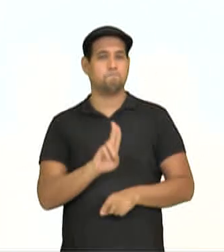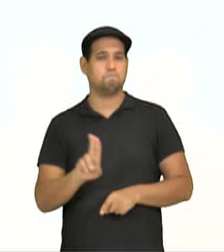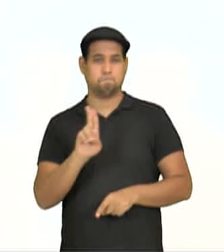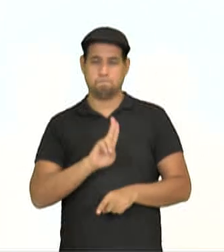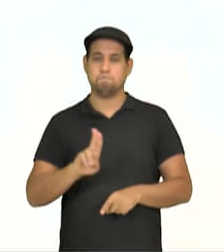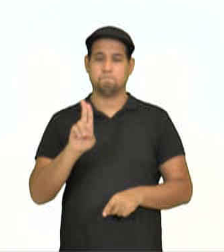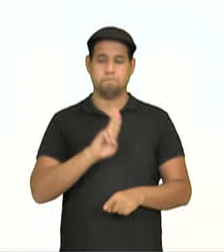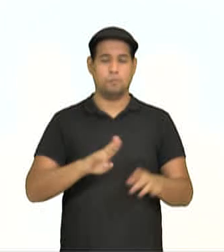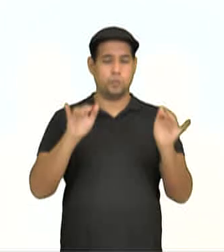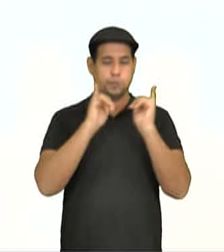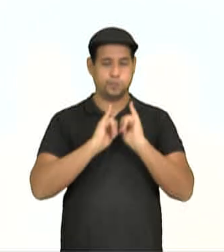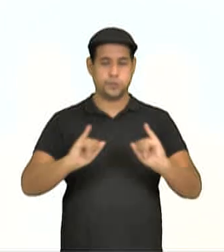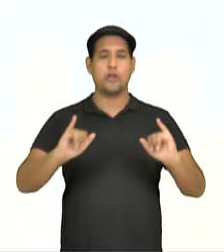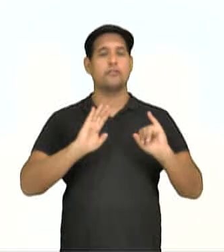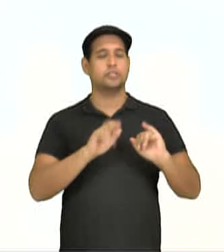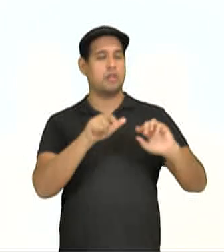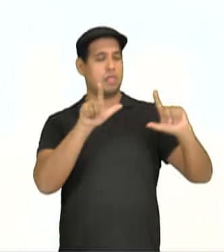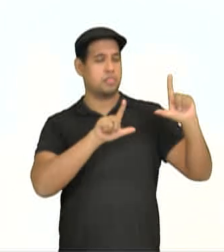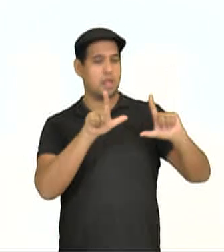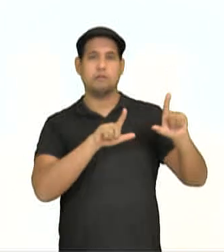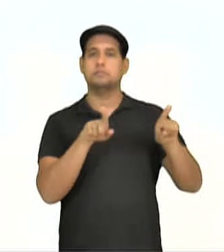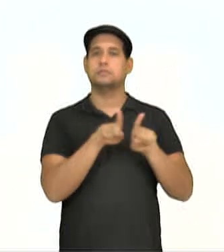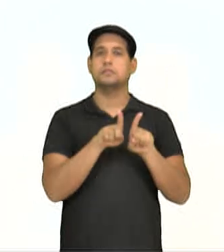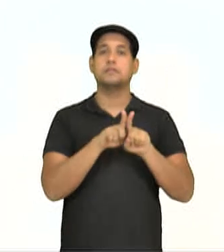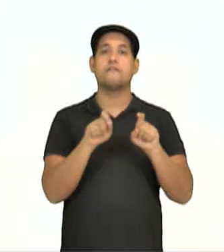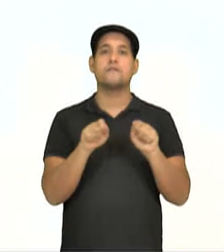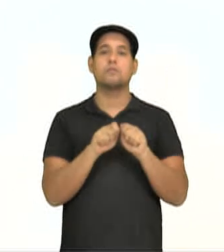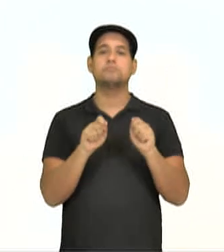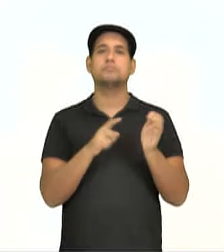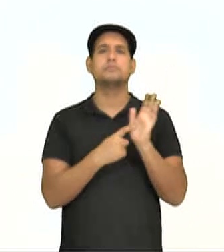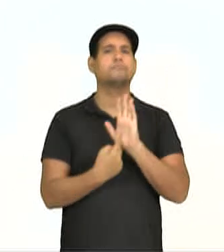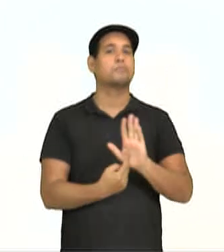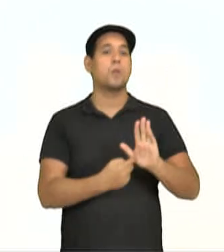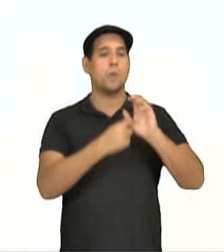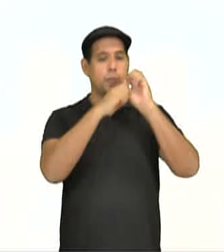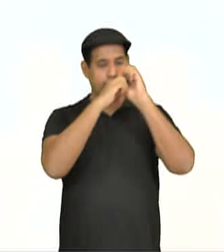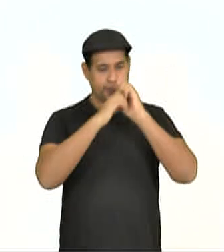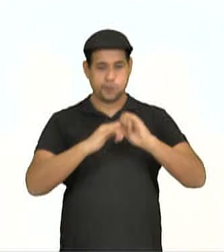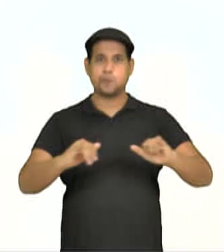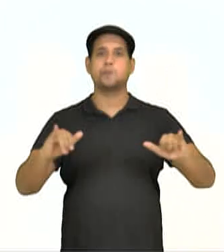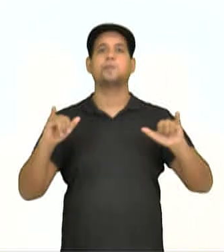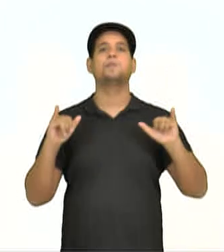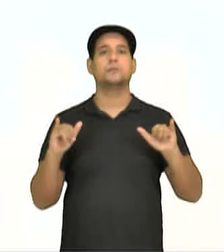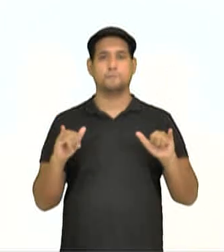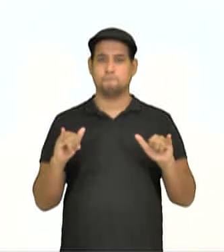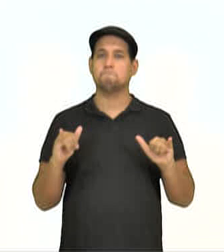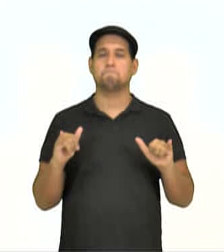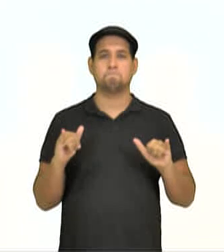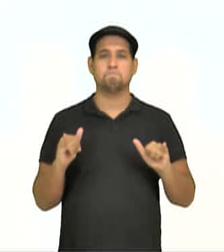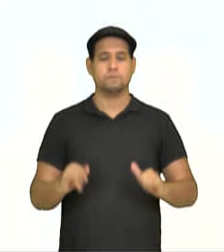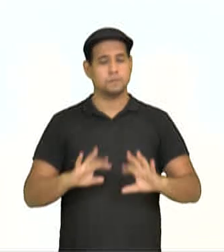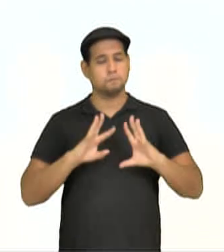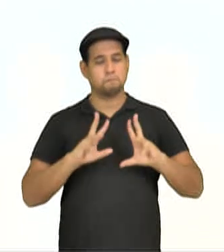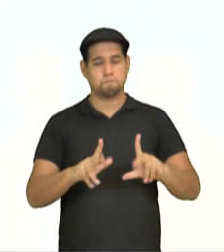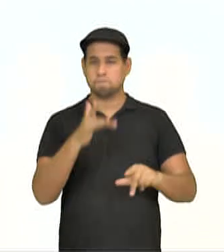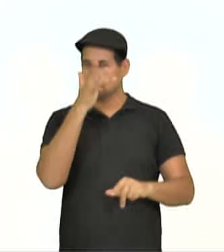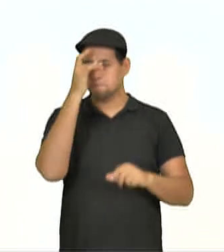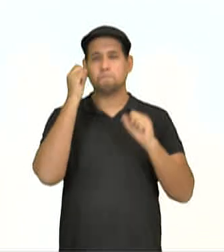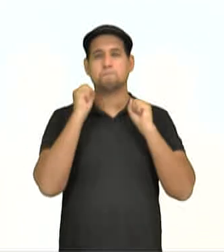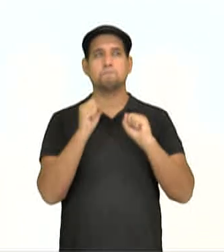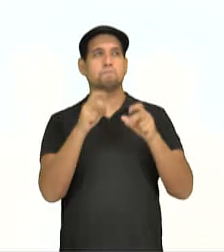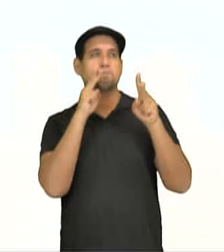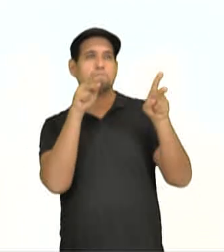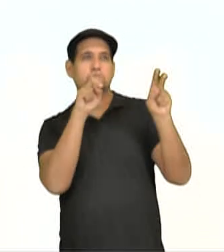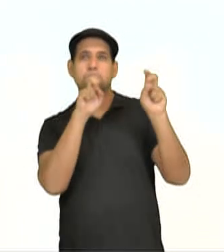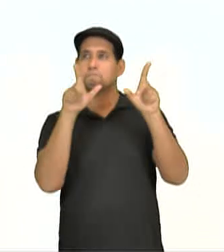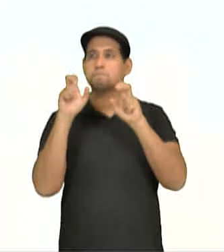em massa. Então ele foi para a televisão e virou um espetáculo e fez um boom, né, aí, né, para que todo mundo pudesse assistir,